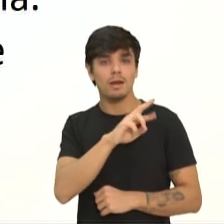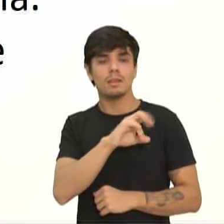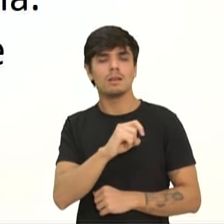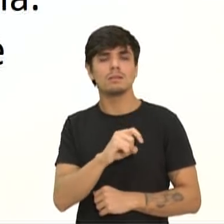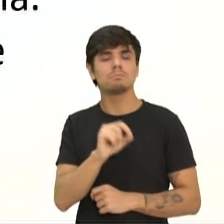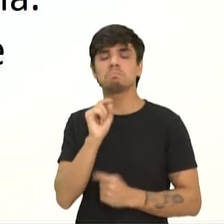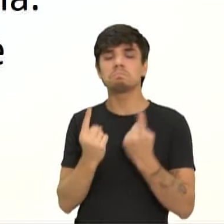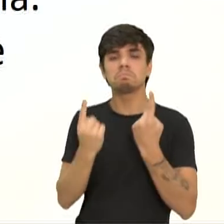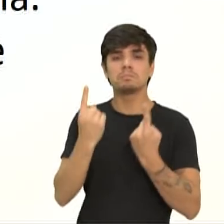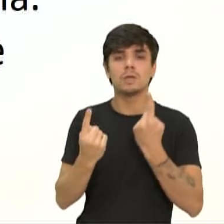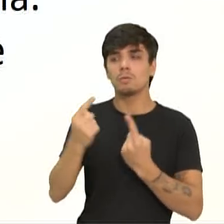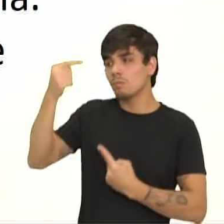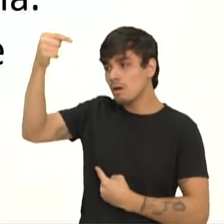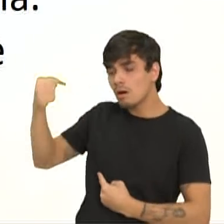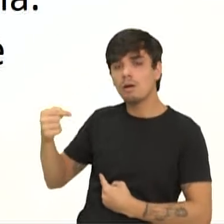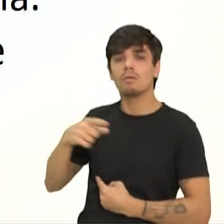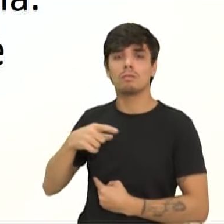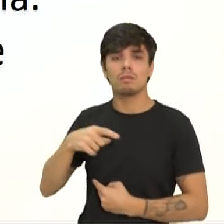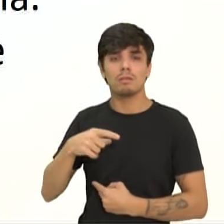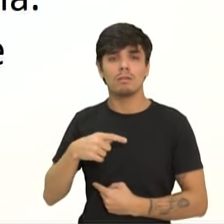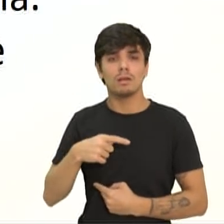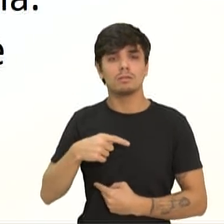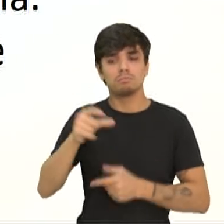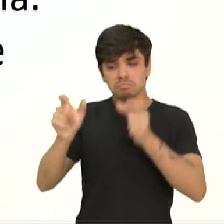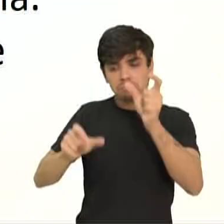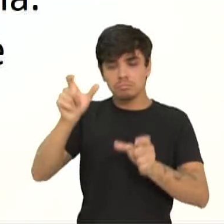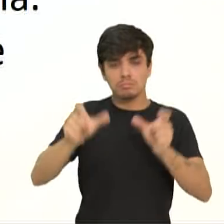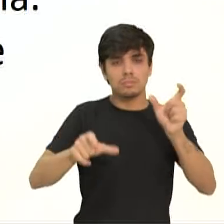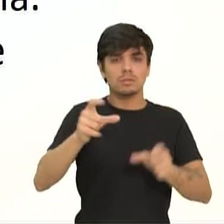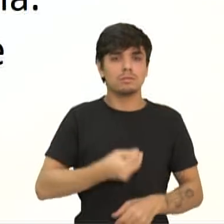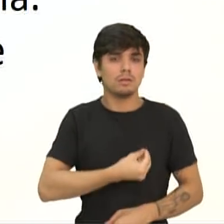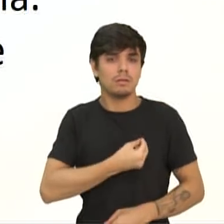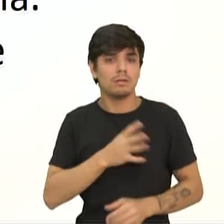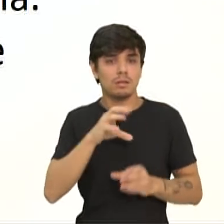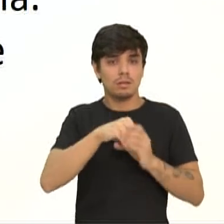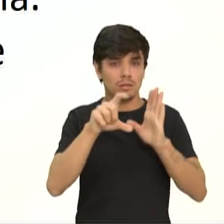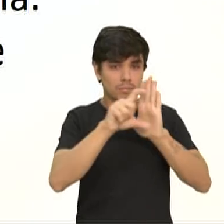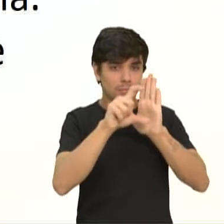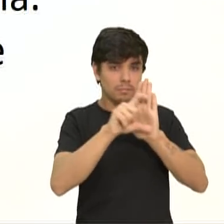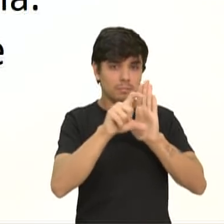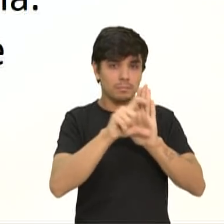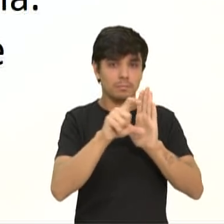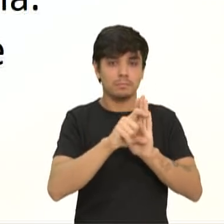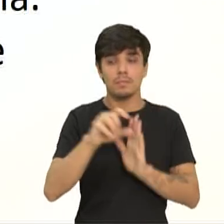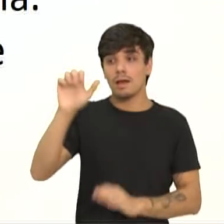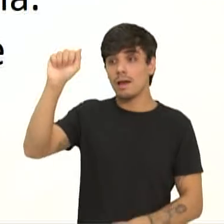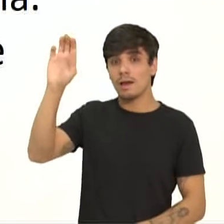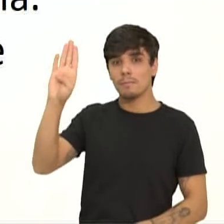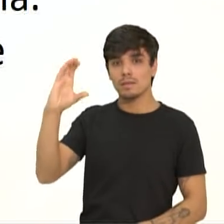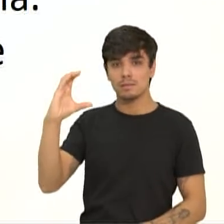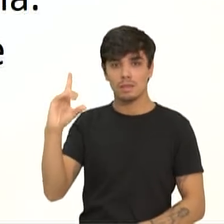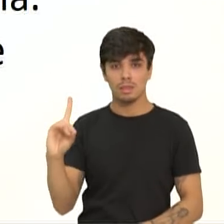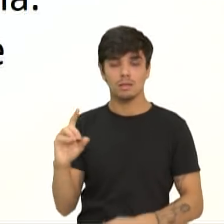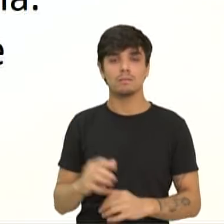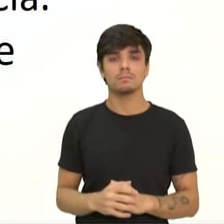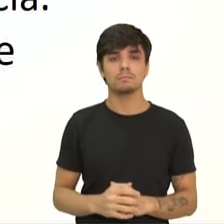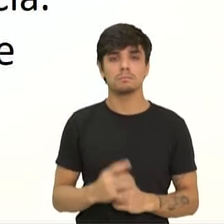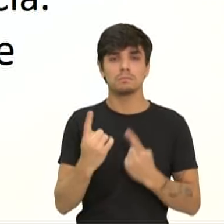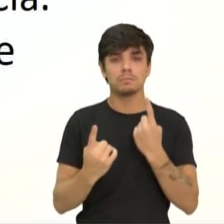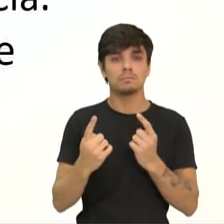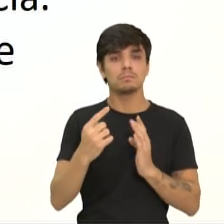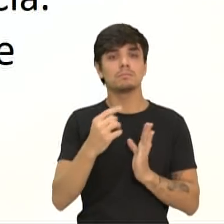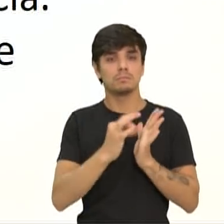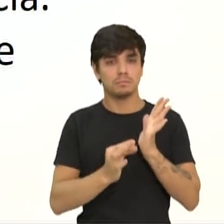qual alternativa tem os personagens presentes no fragmento que acabamos de ler? A, B, C ou D? Vamos ver a